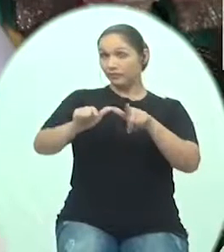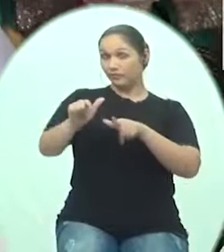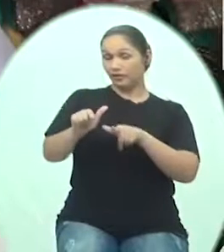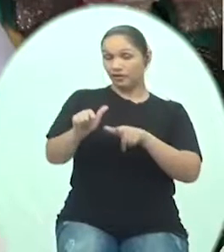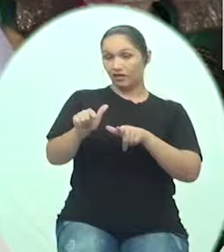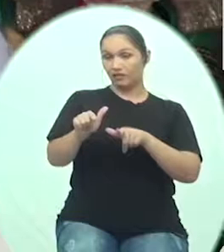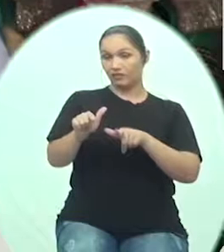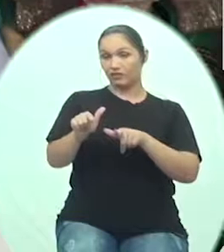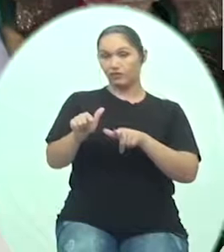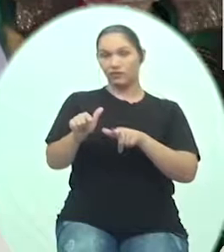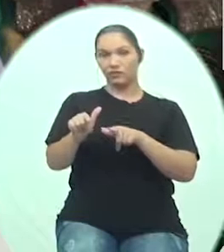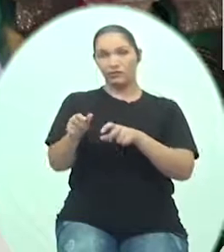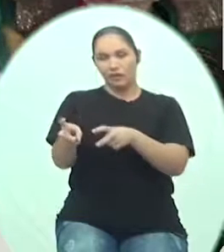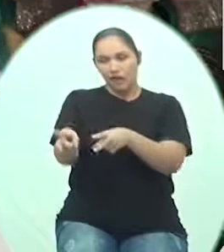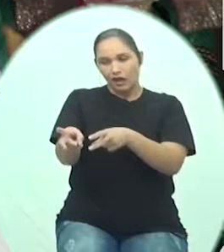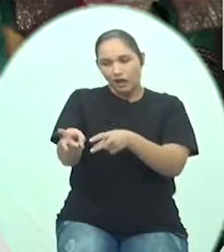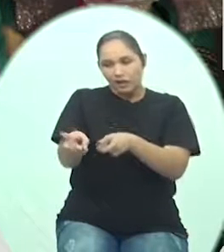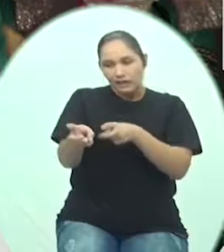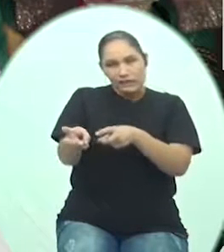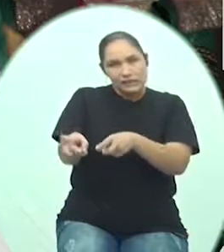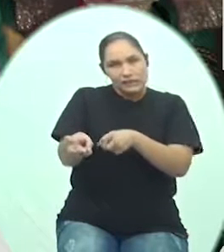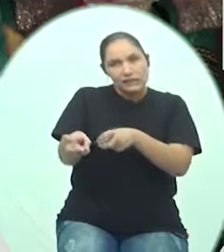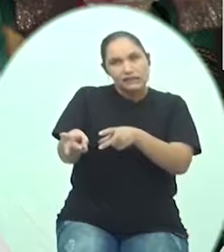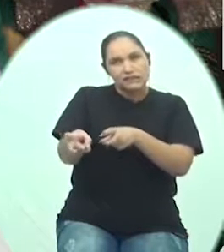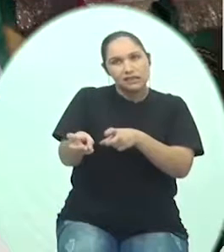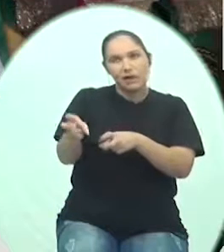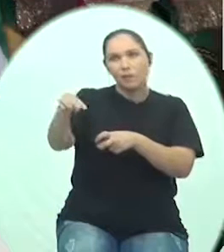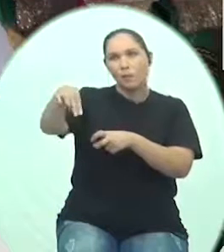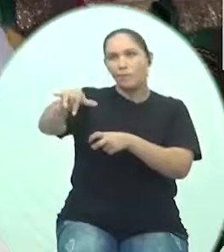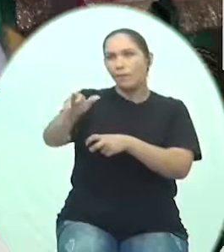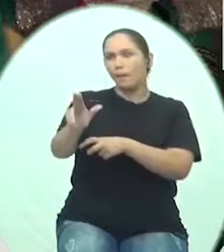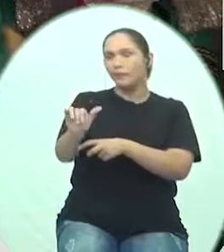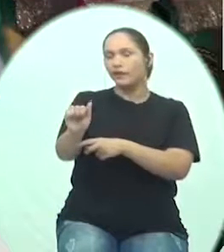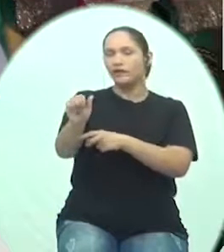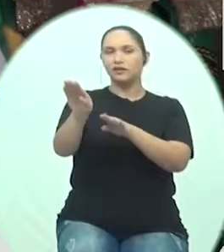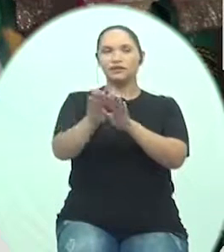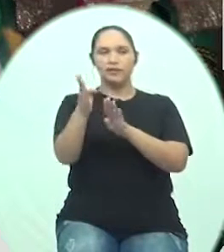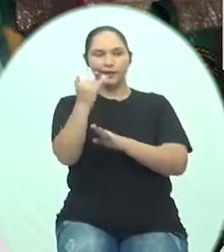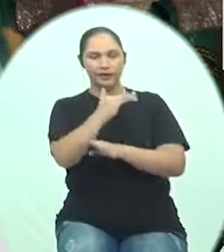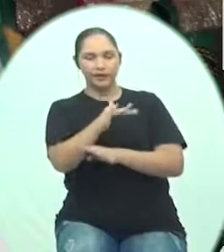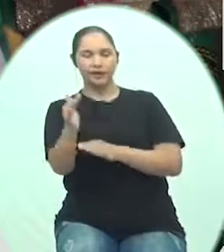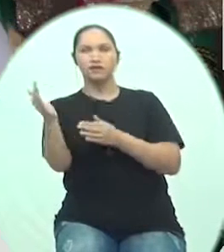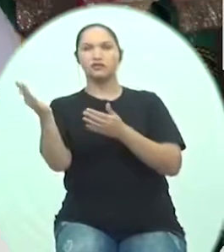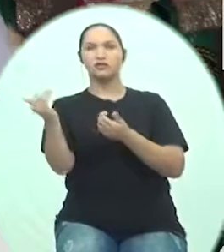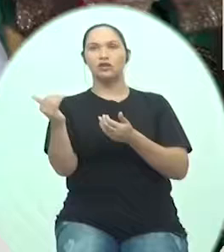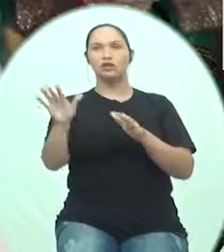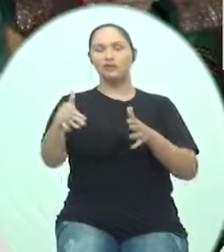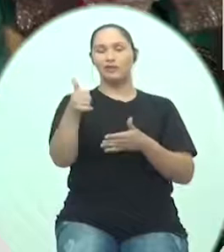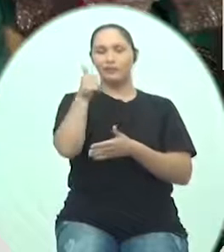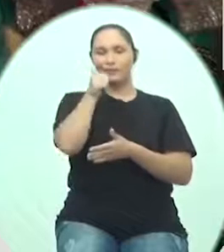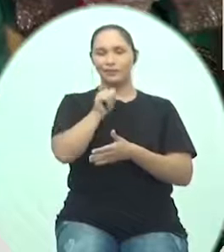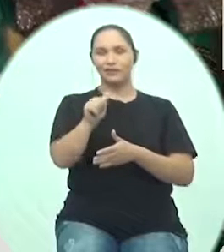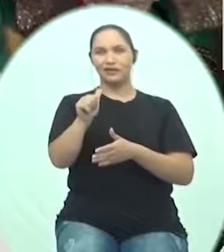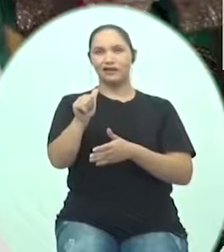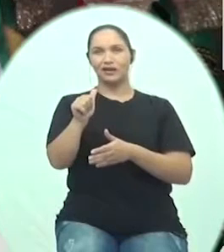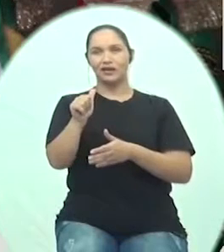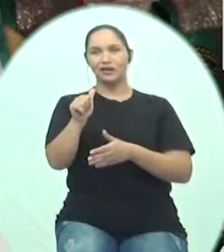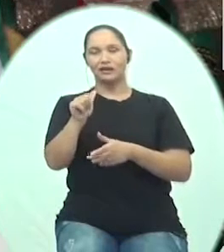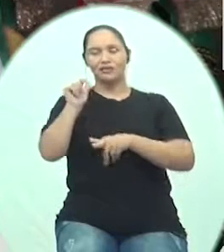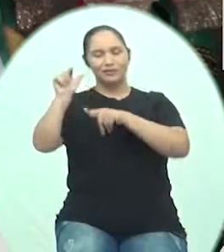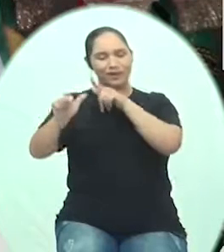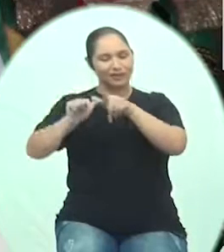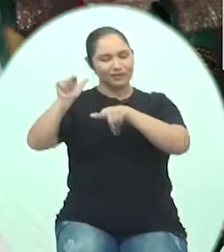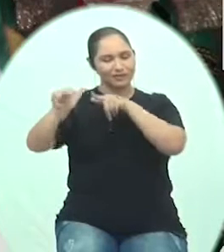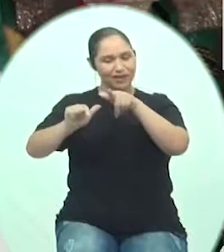crianças jovens e que por ser mulher além de passarem muitas horas o trabalho quando chegava em